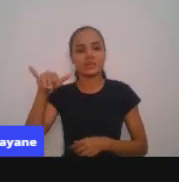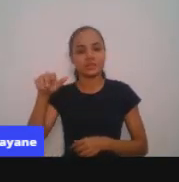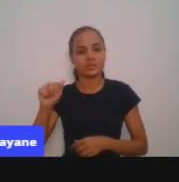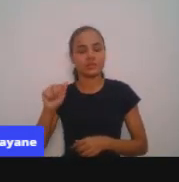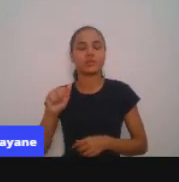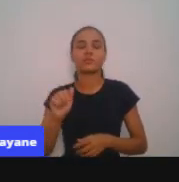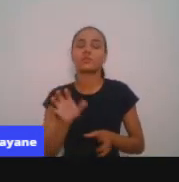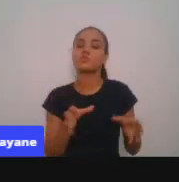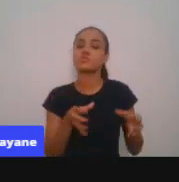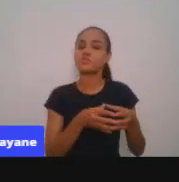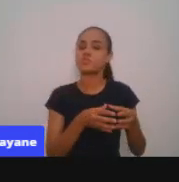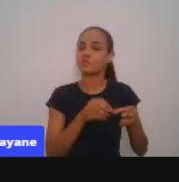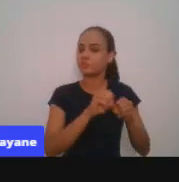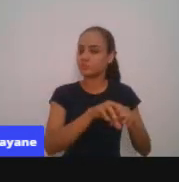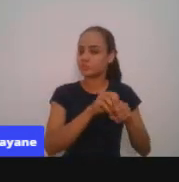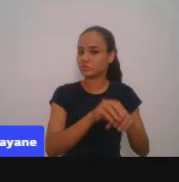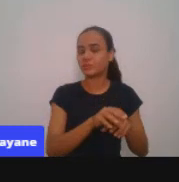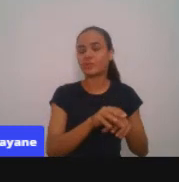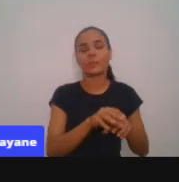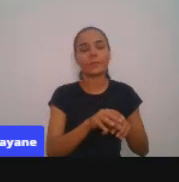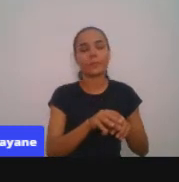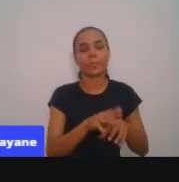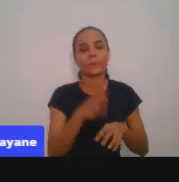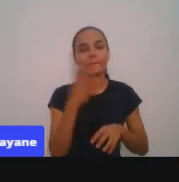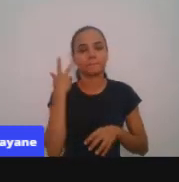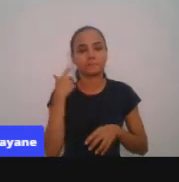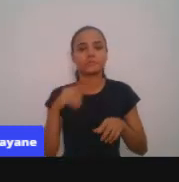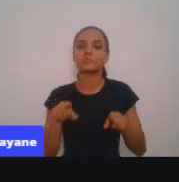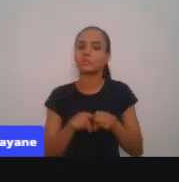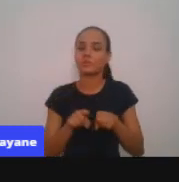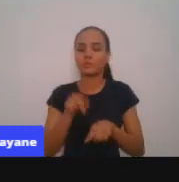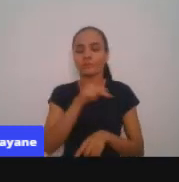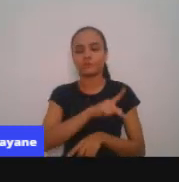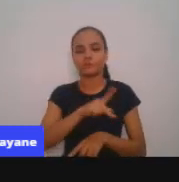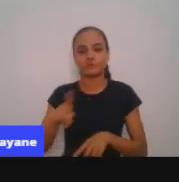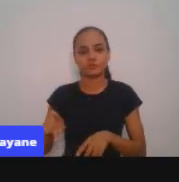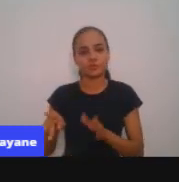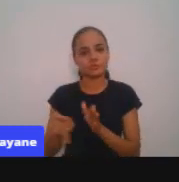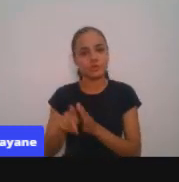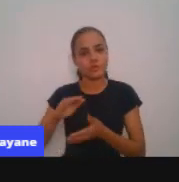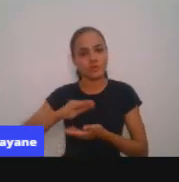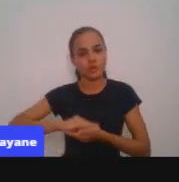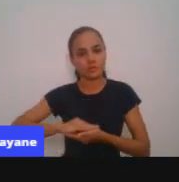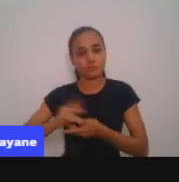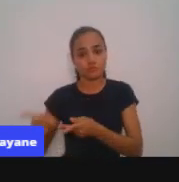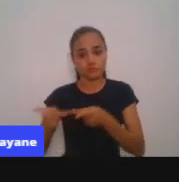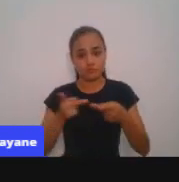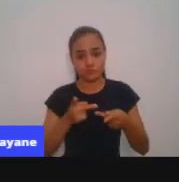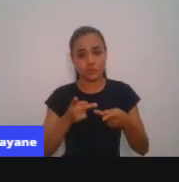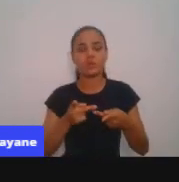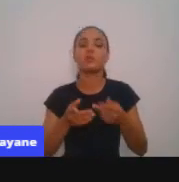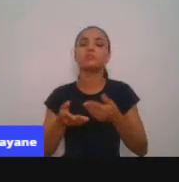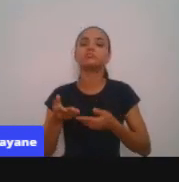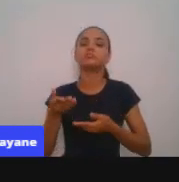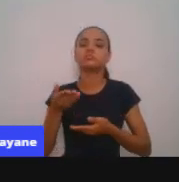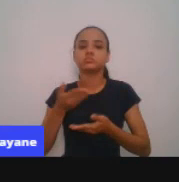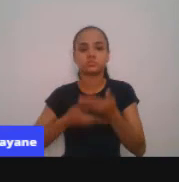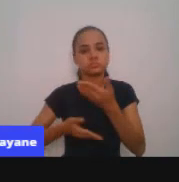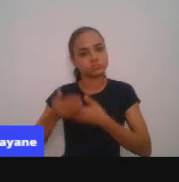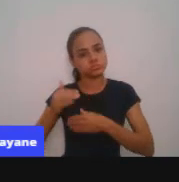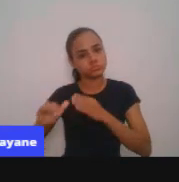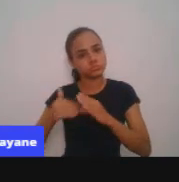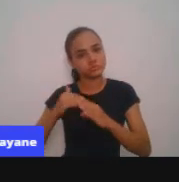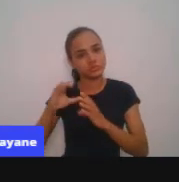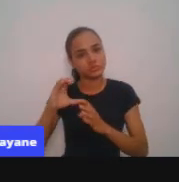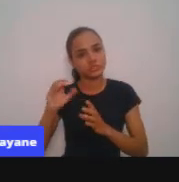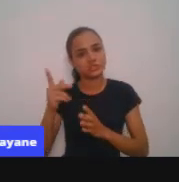professora efetiva da REME. Convido vocês para participarem do chat. Fique à vontade para deixar suas impressões e dúvidas. A nossa